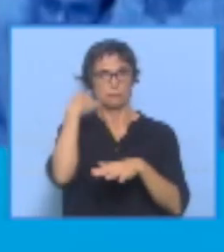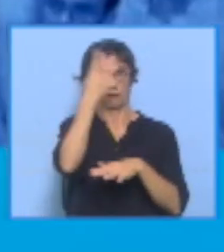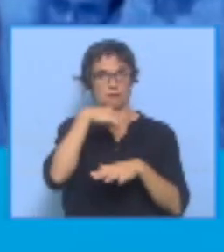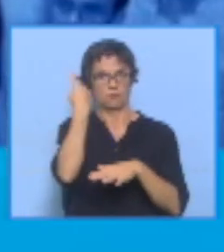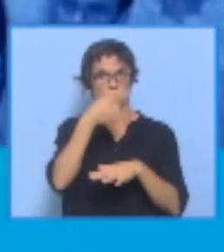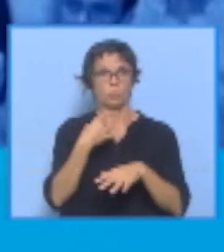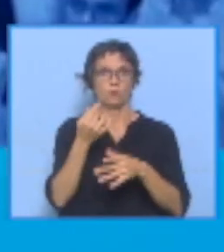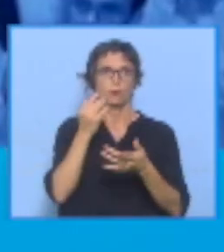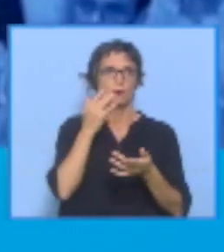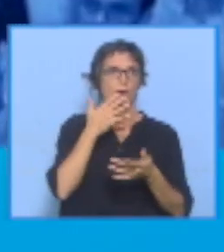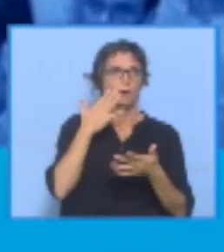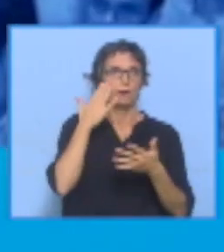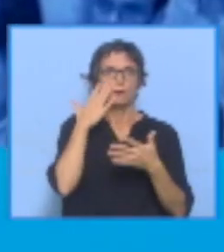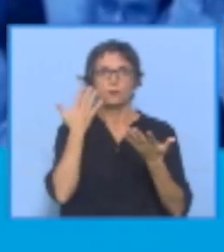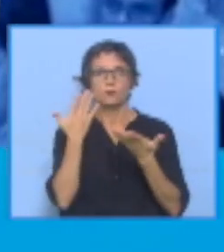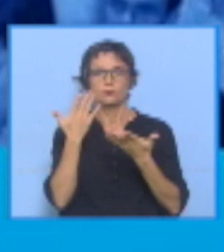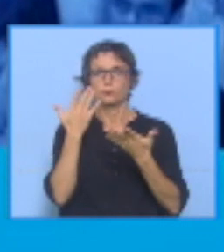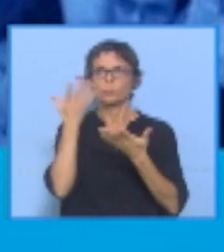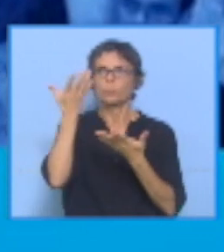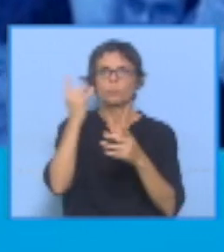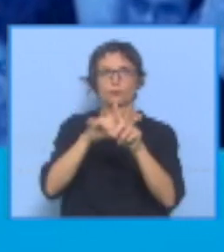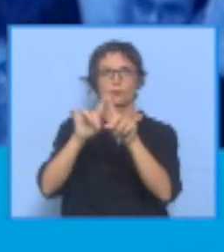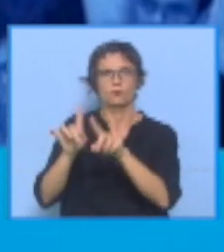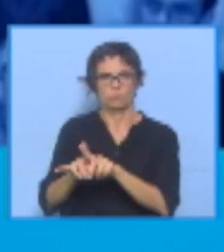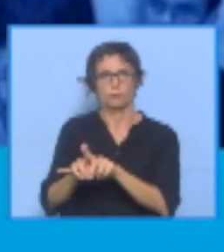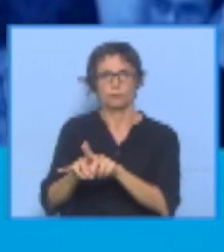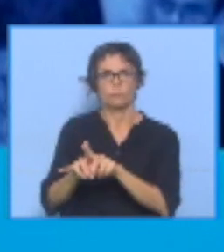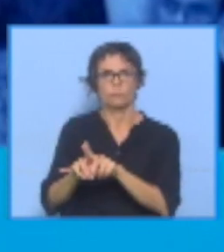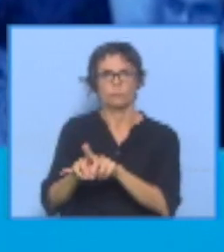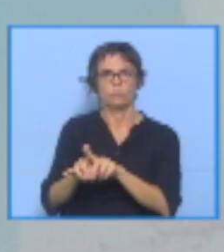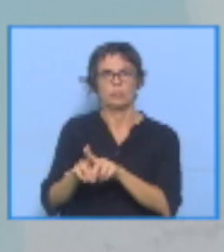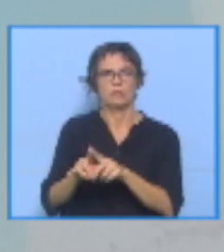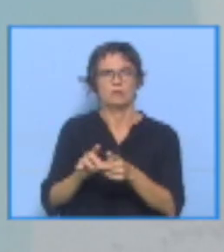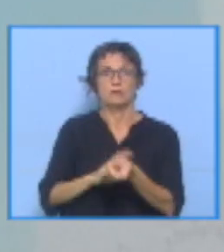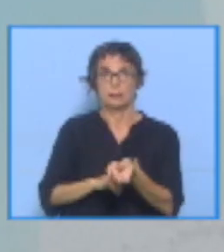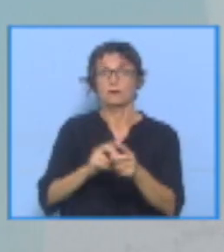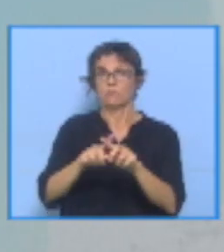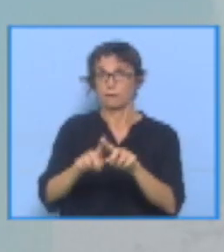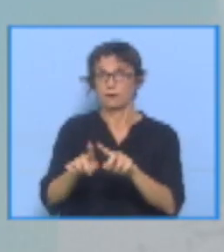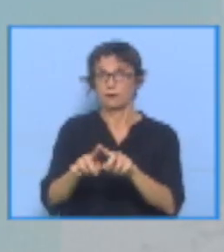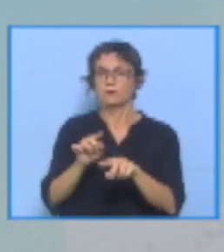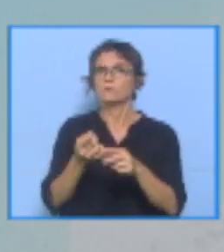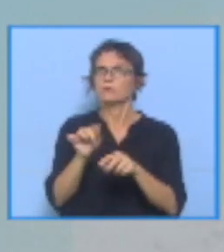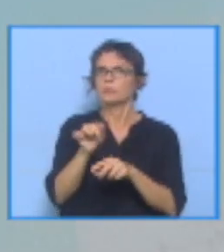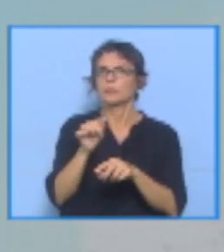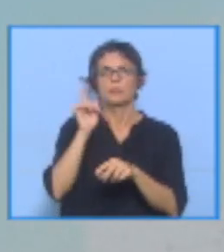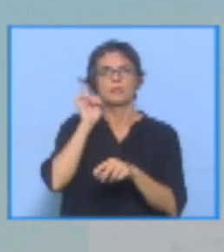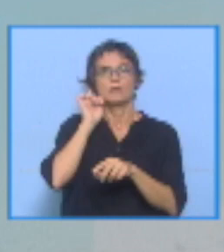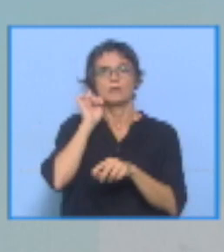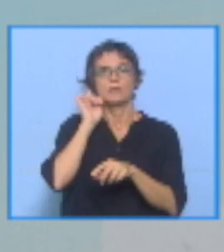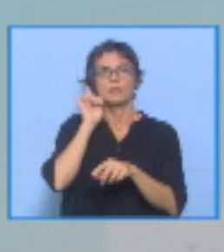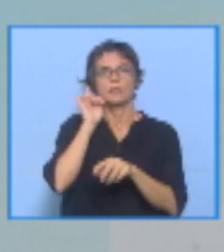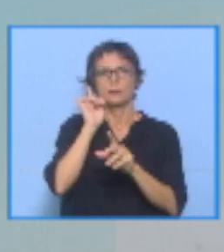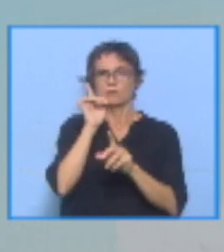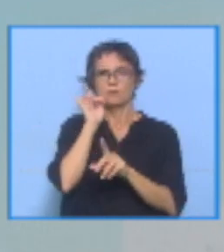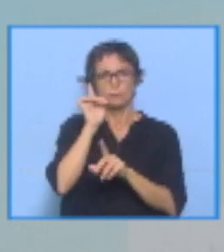de cores, de culturas diferentes, e é no meio da comunidade cristã que tem que começar a nascer e a estruturar-se ainda